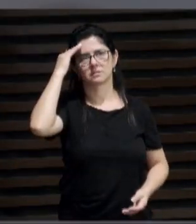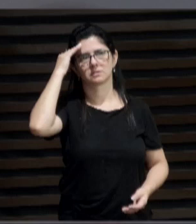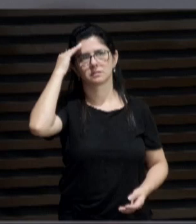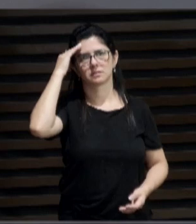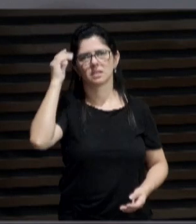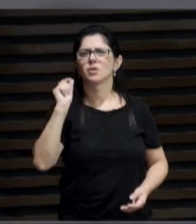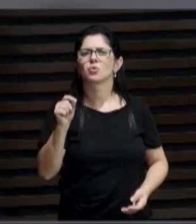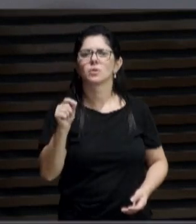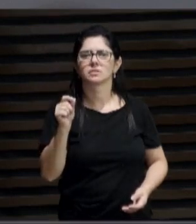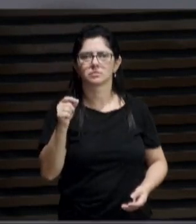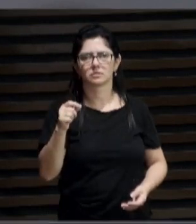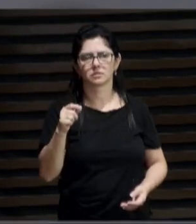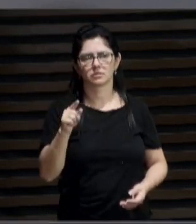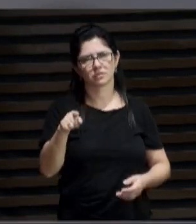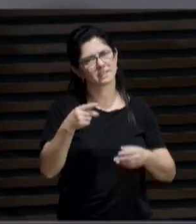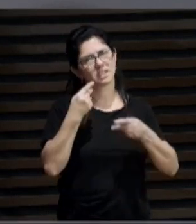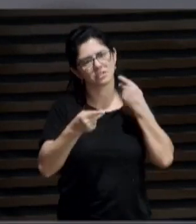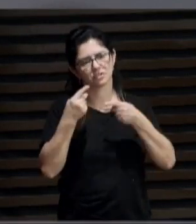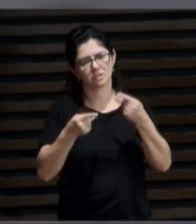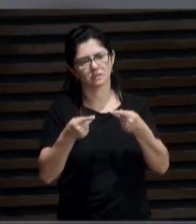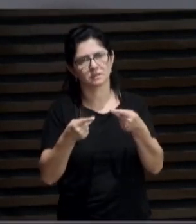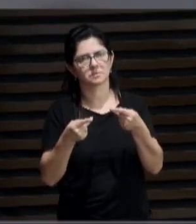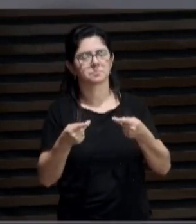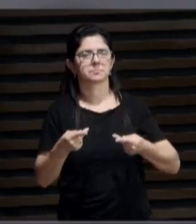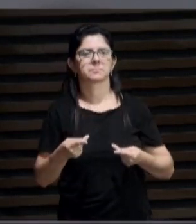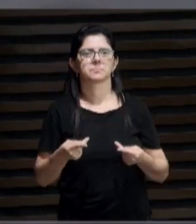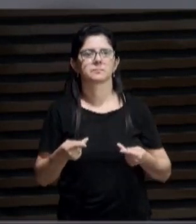Quando você diz, obrigado, meu irmão.